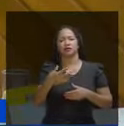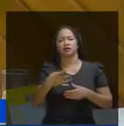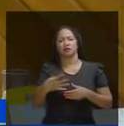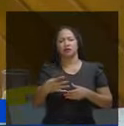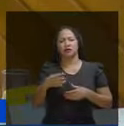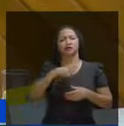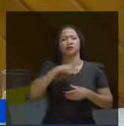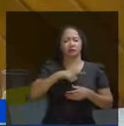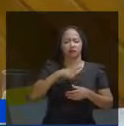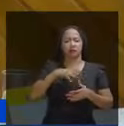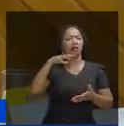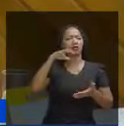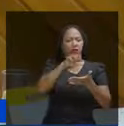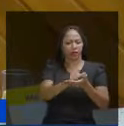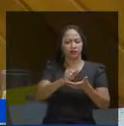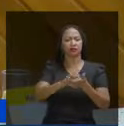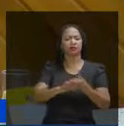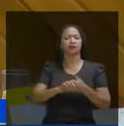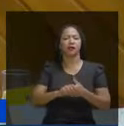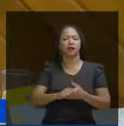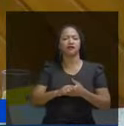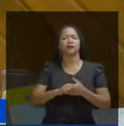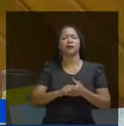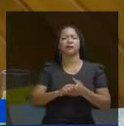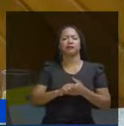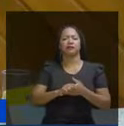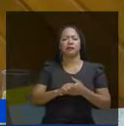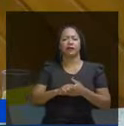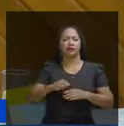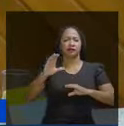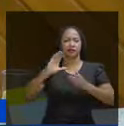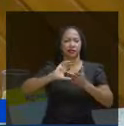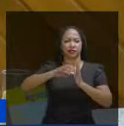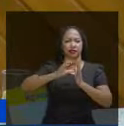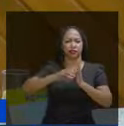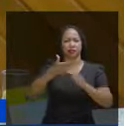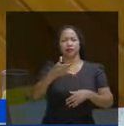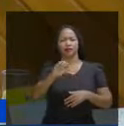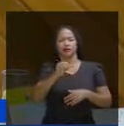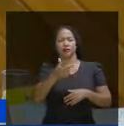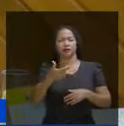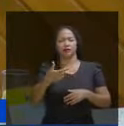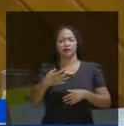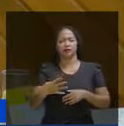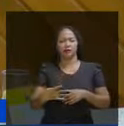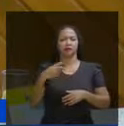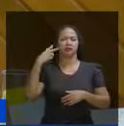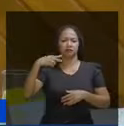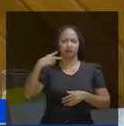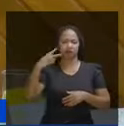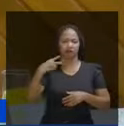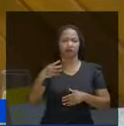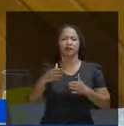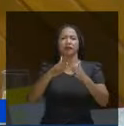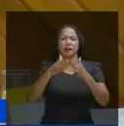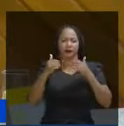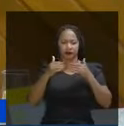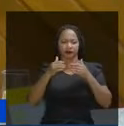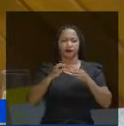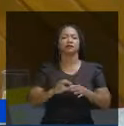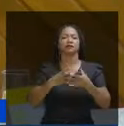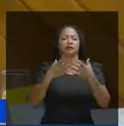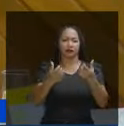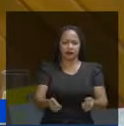tenha o registro deferido ao cargo de vereador nas eleições, eleições municipais de 2024. O pedido liminar foi deferido